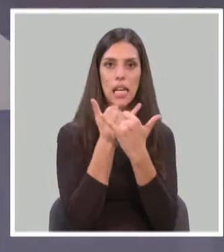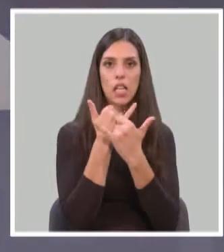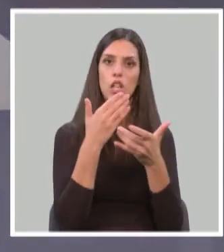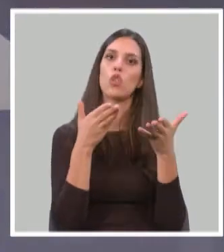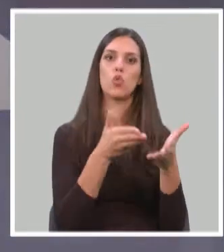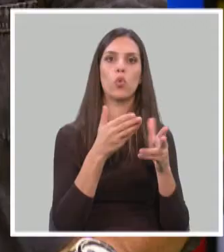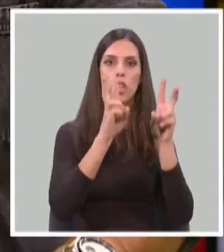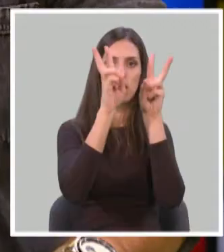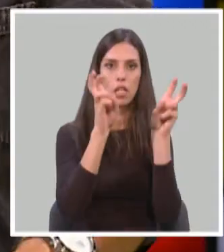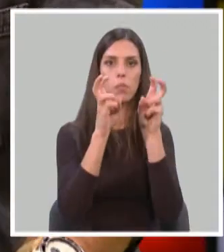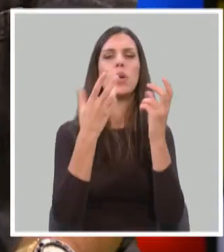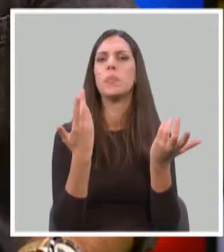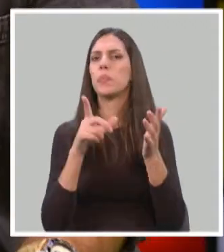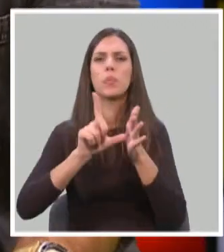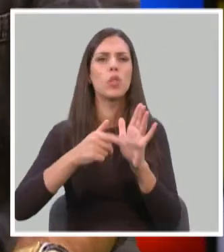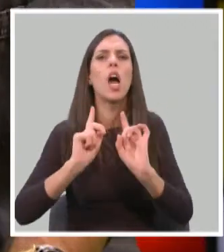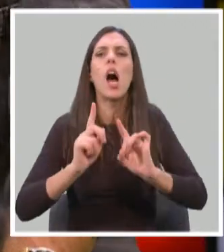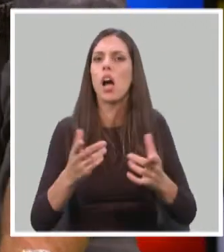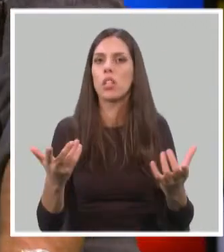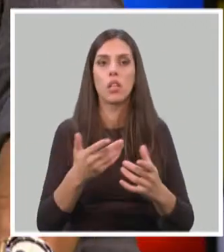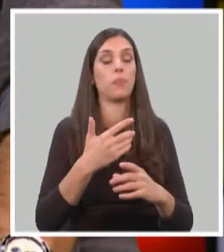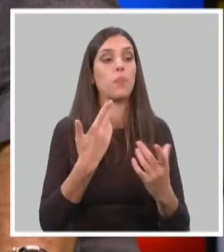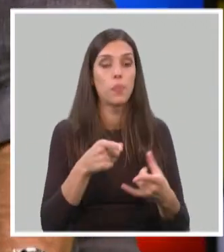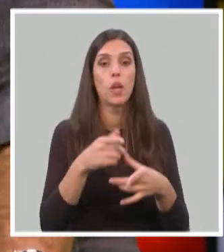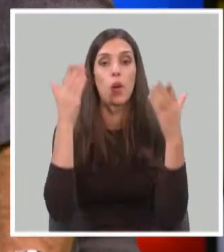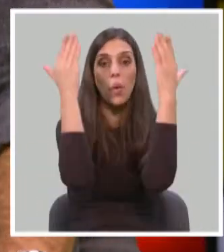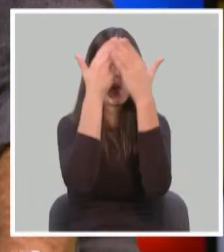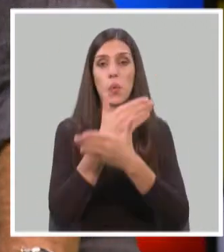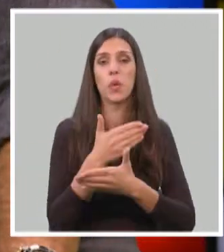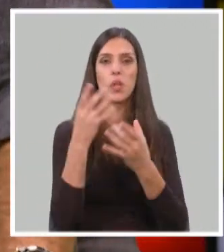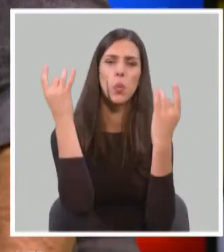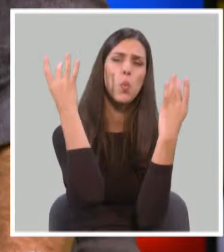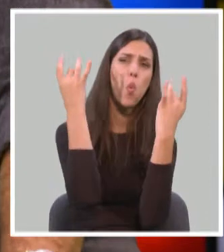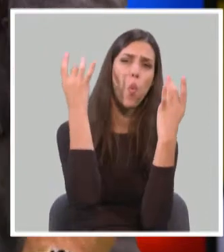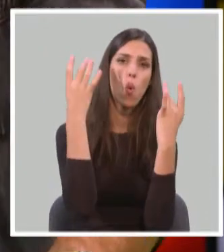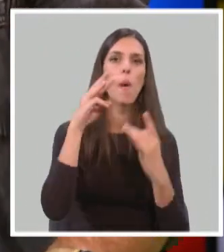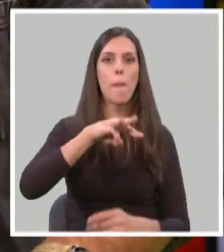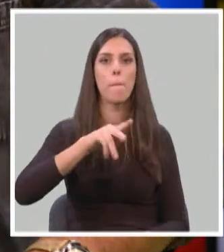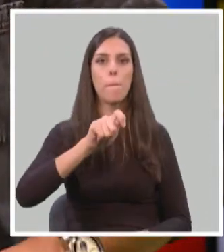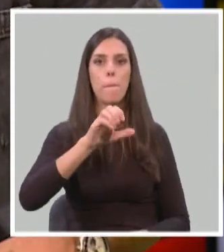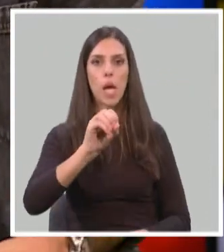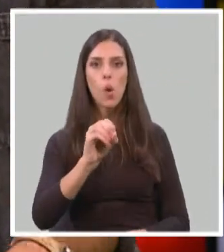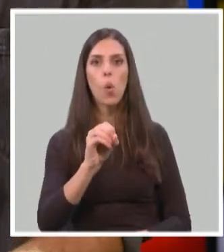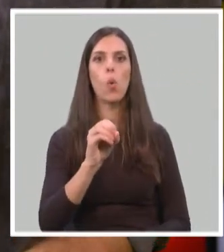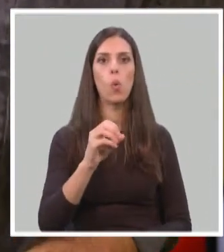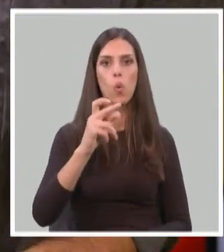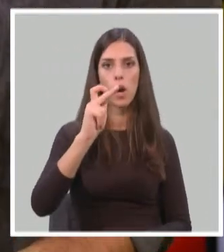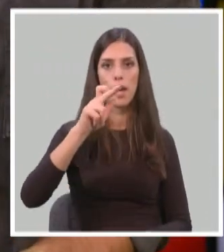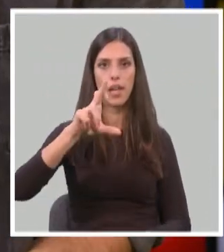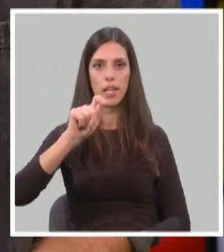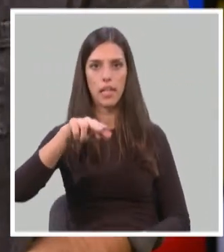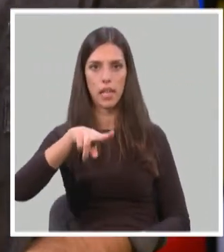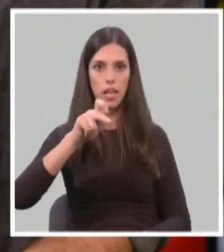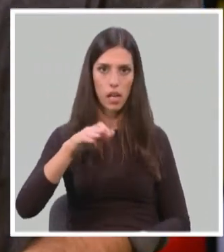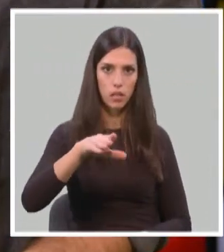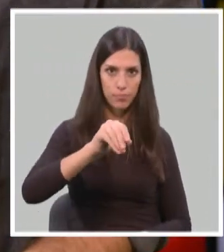bocadinho que projeto é este? É uma noite de folia no dia 16 de janeiro, no Mel Arena, para celebrar os 18